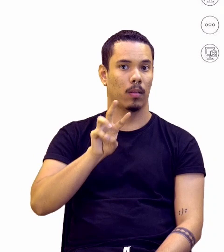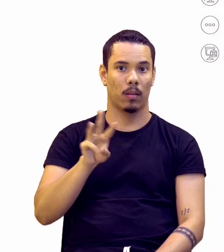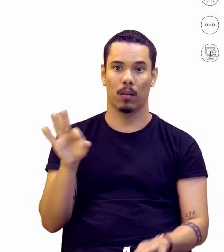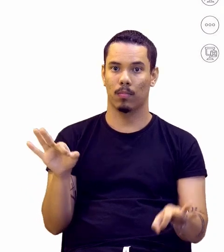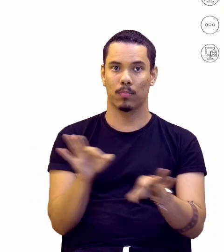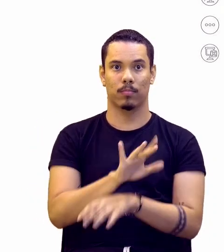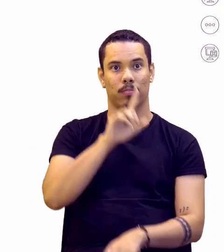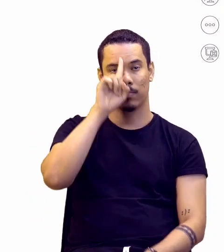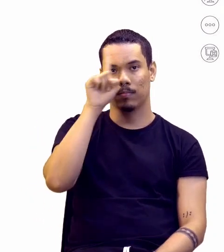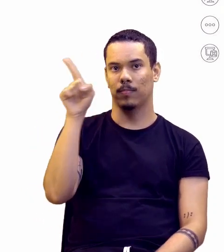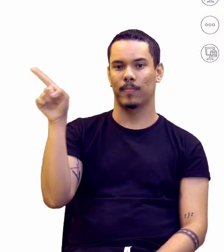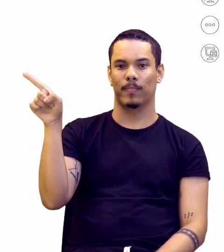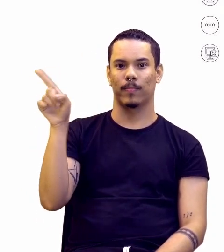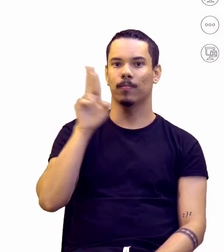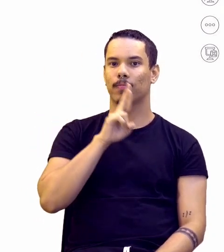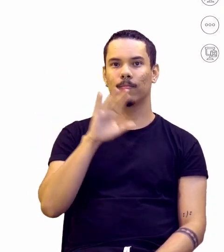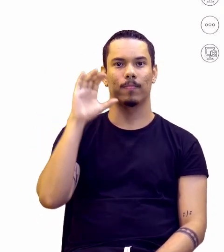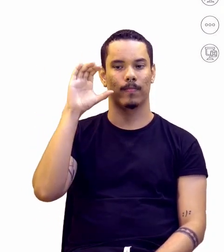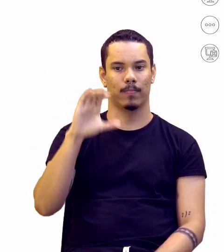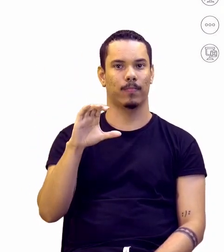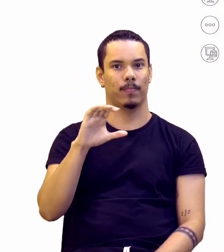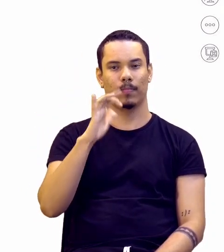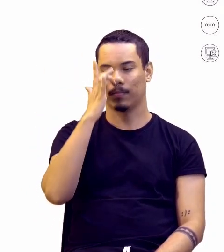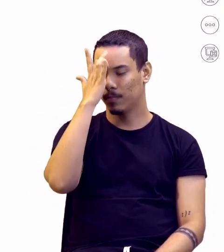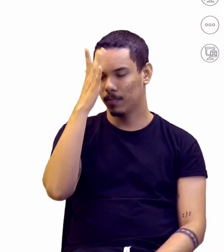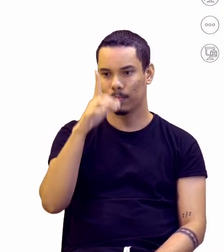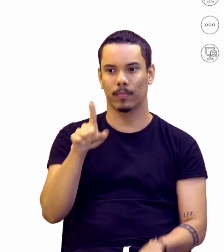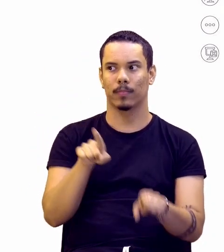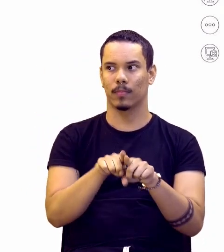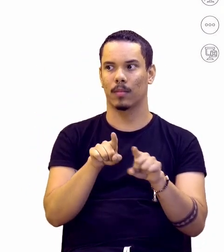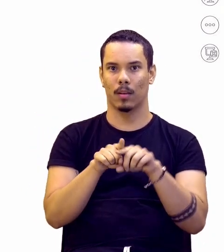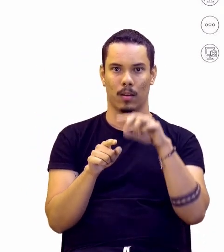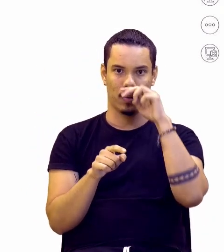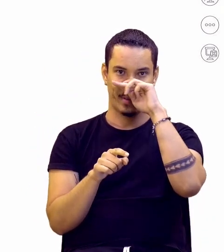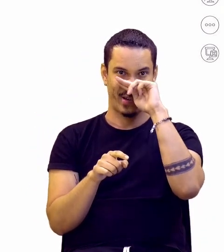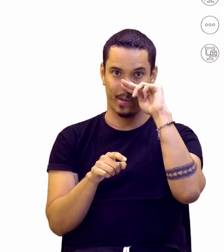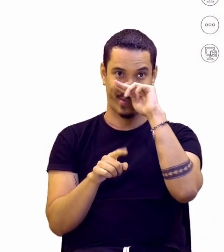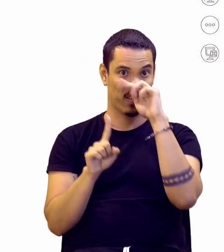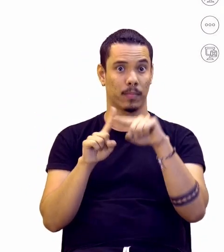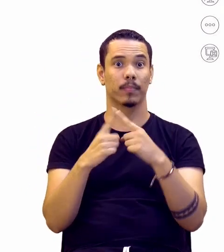federal do Guaporé. Mamão com açúcar, mas também, não